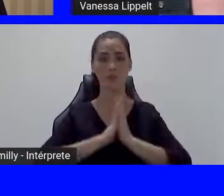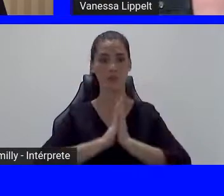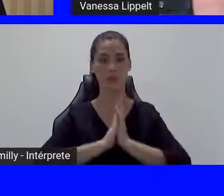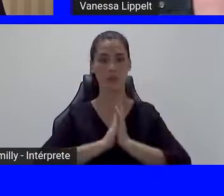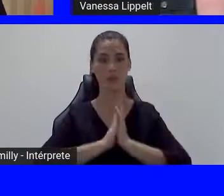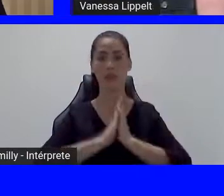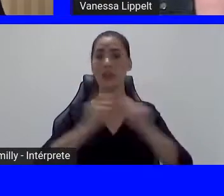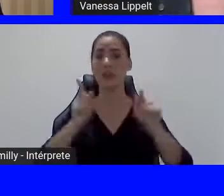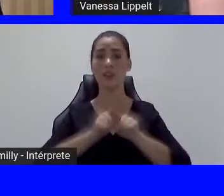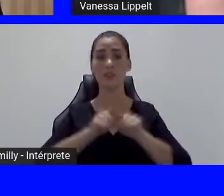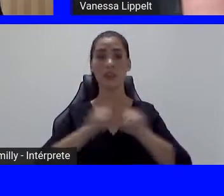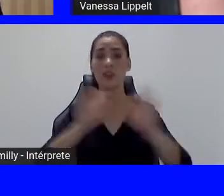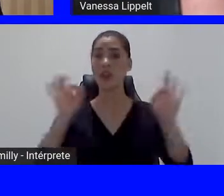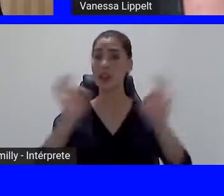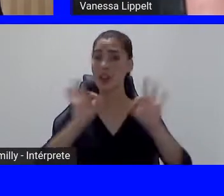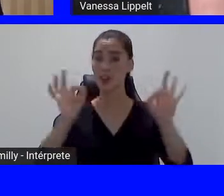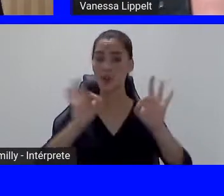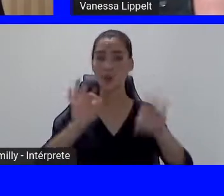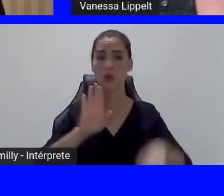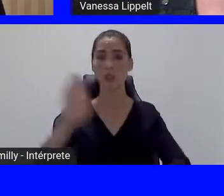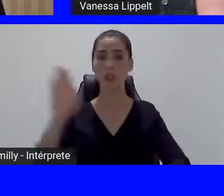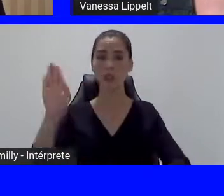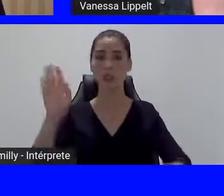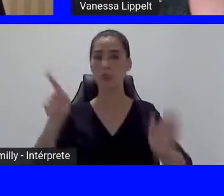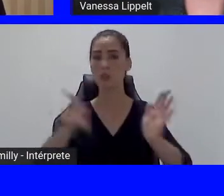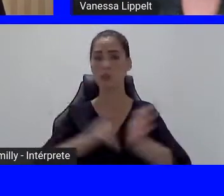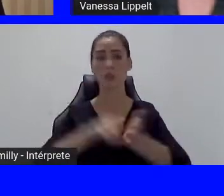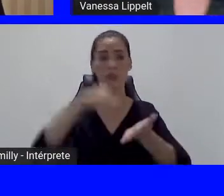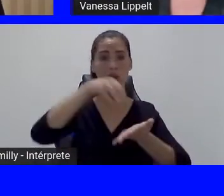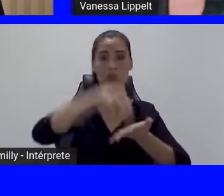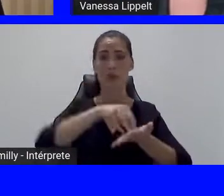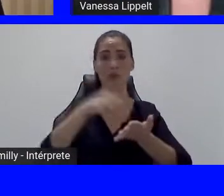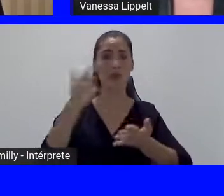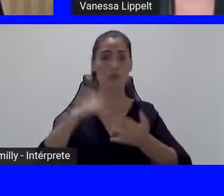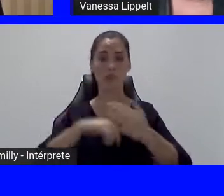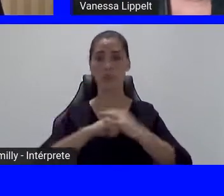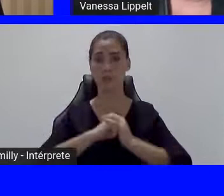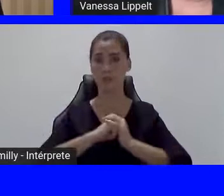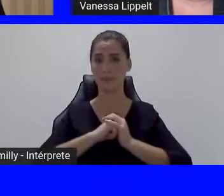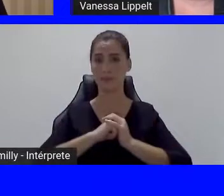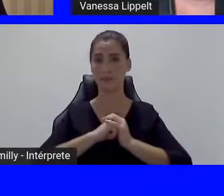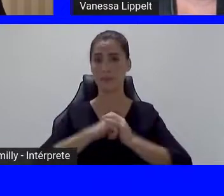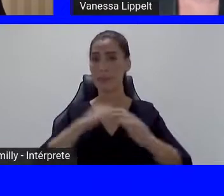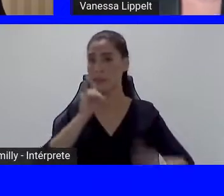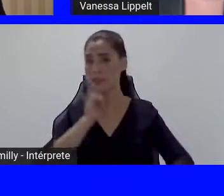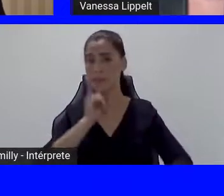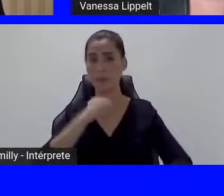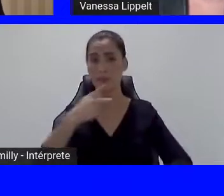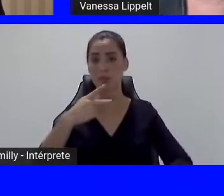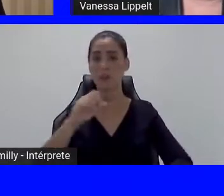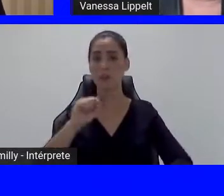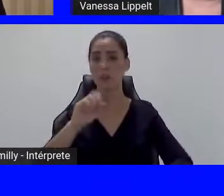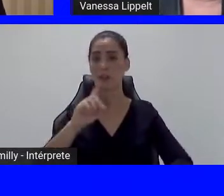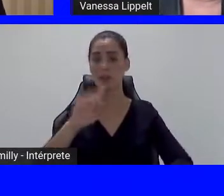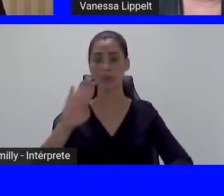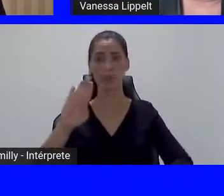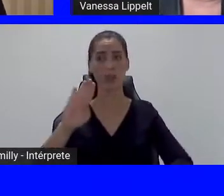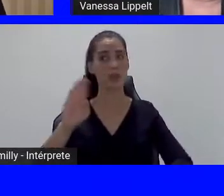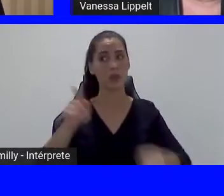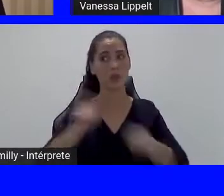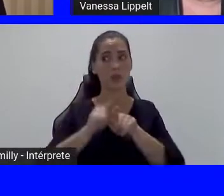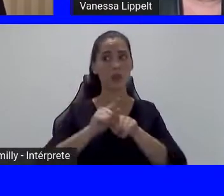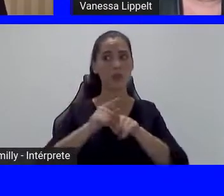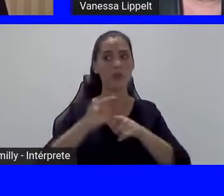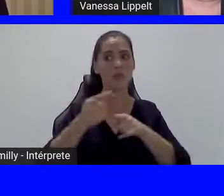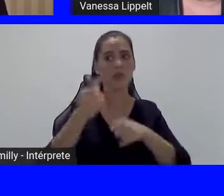partido. Vejam como é que aconteceu com o PSDB, depois das prévias. Né? Ou agora o Cidadania, não querendo